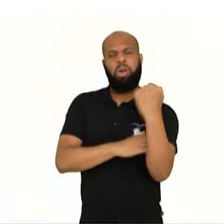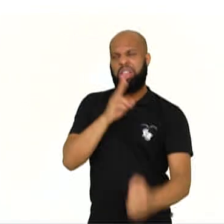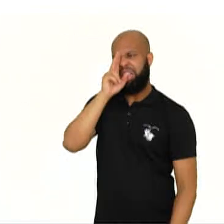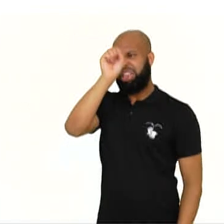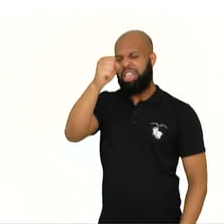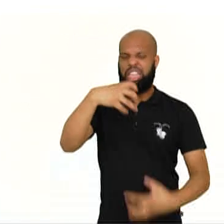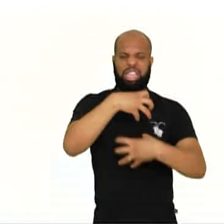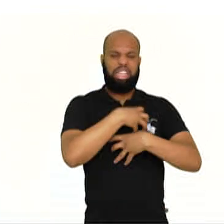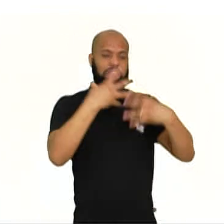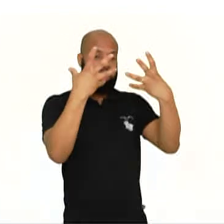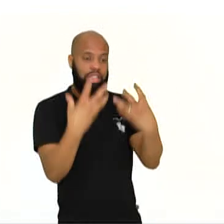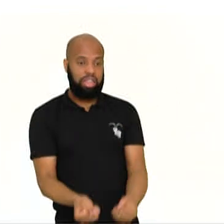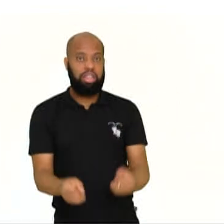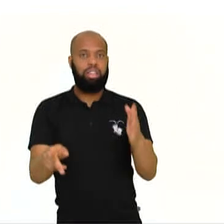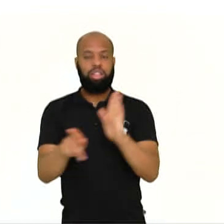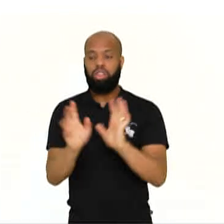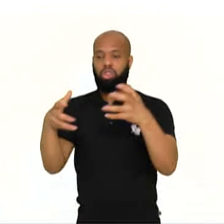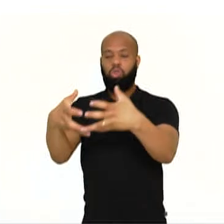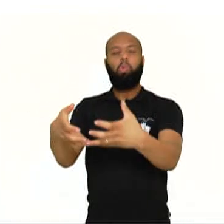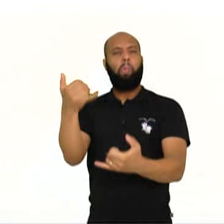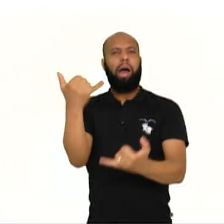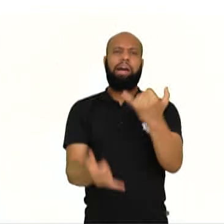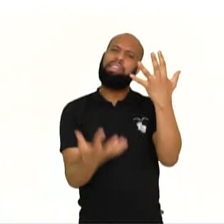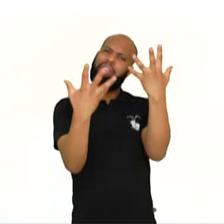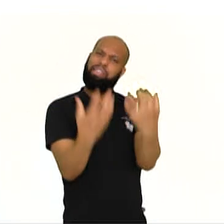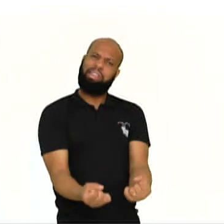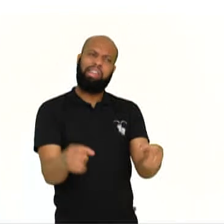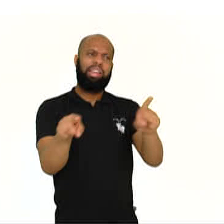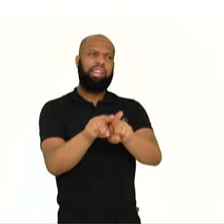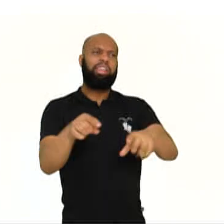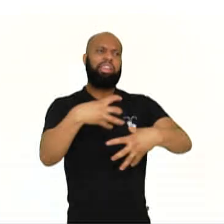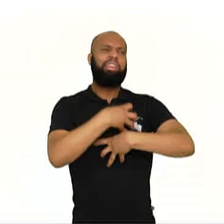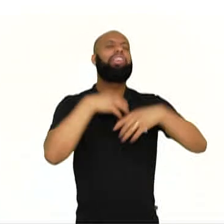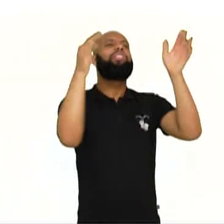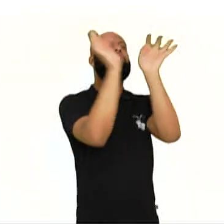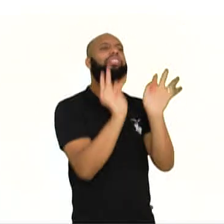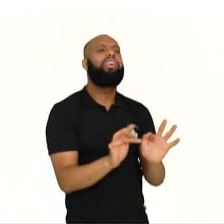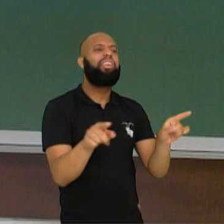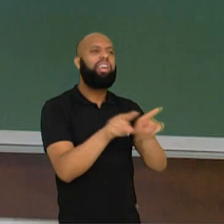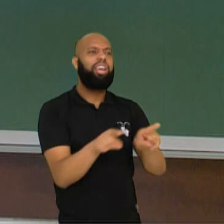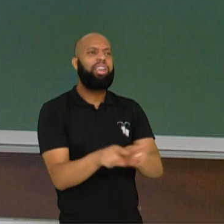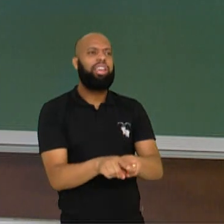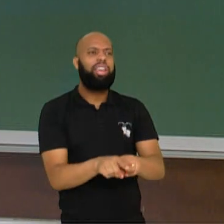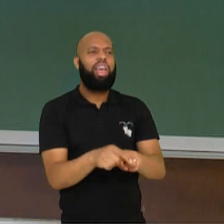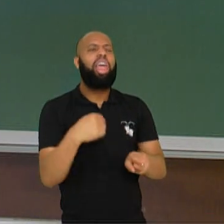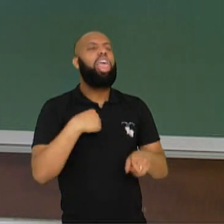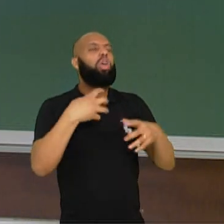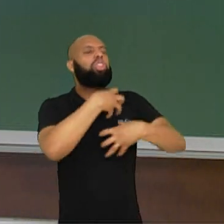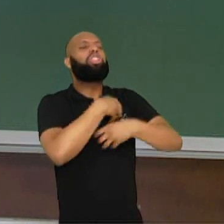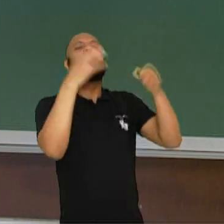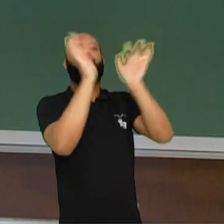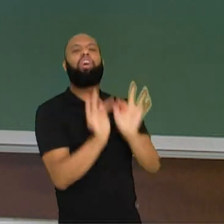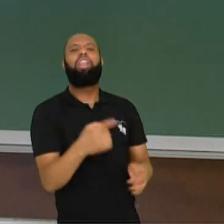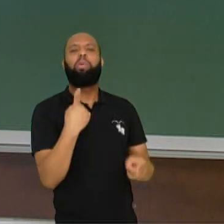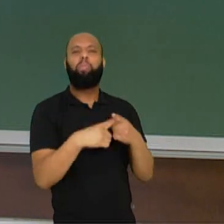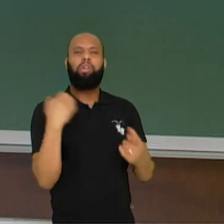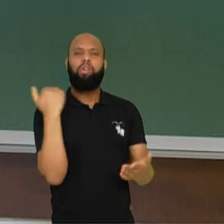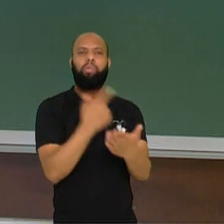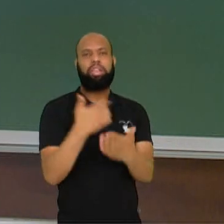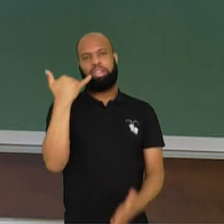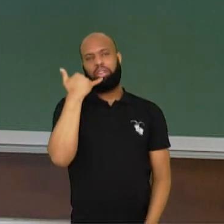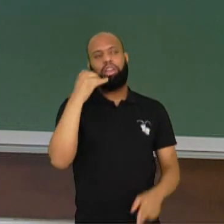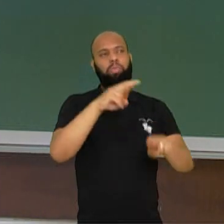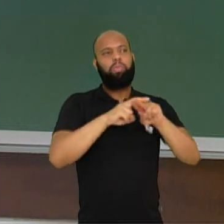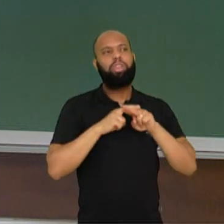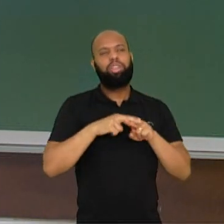sentir aceita ali pelo meu grupo, me faz sentir feliz, né? Então me deixa mais feliz. É por isso que as pessoas